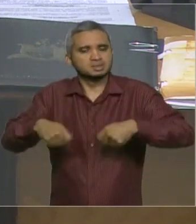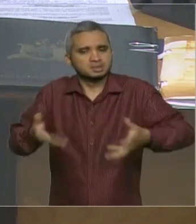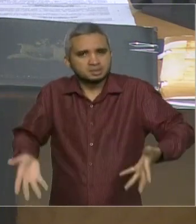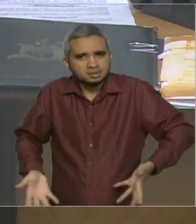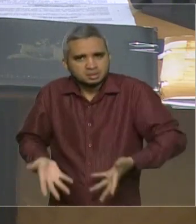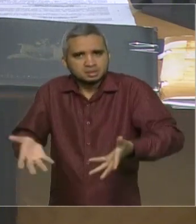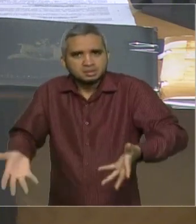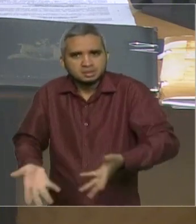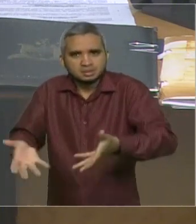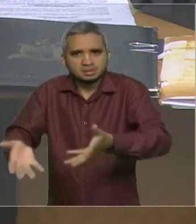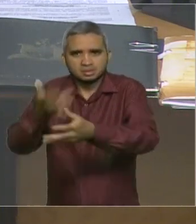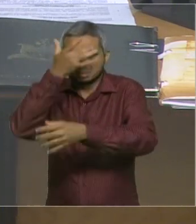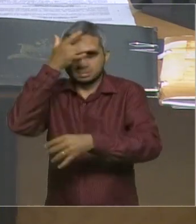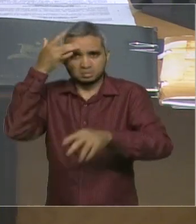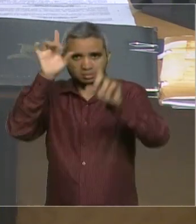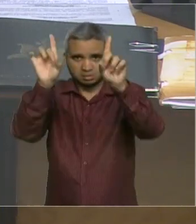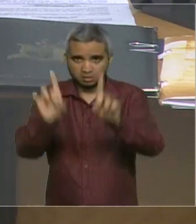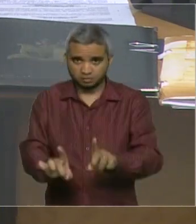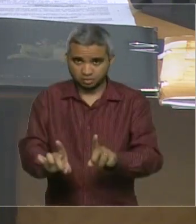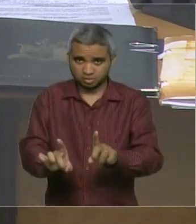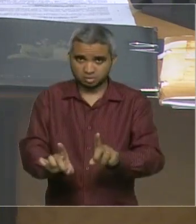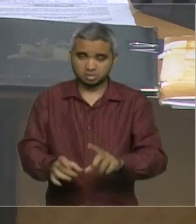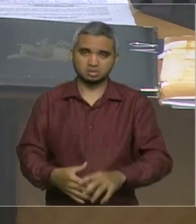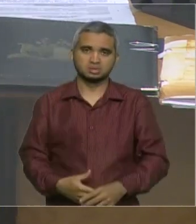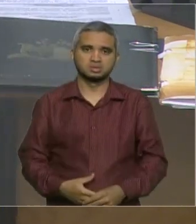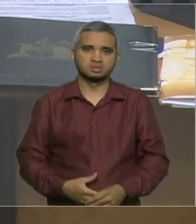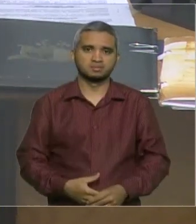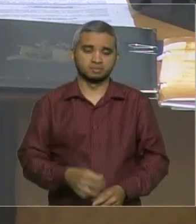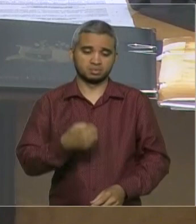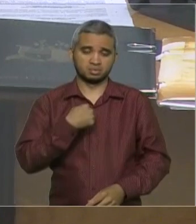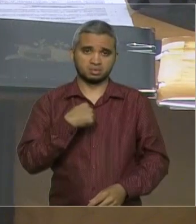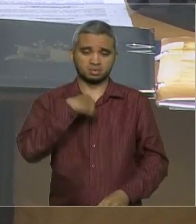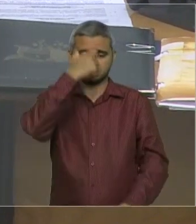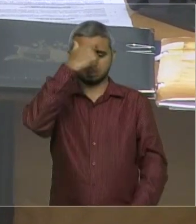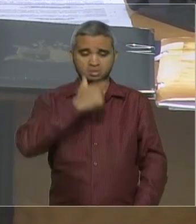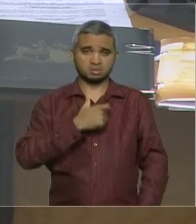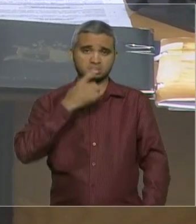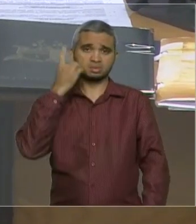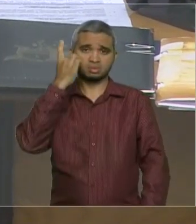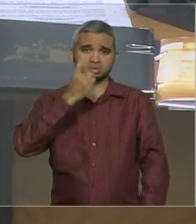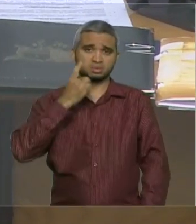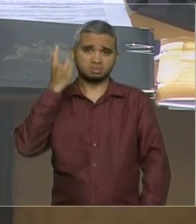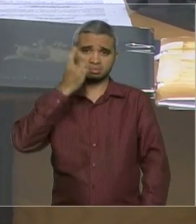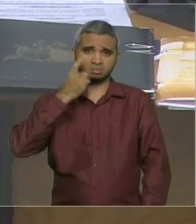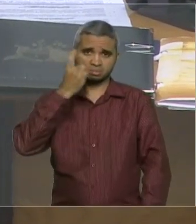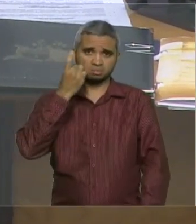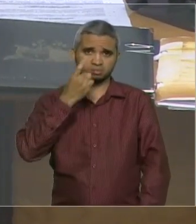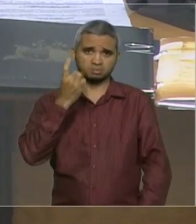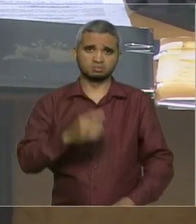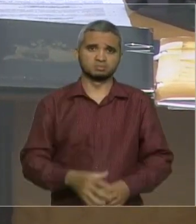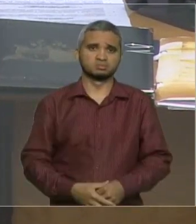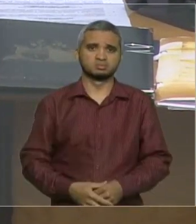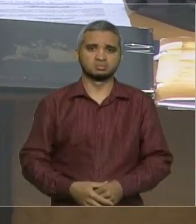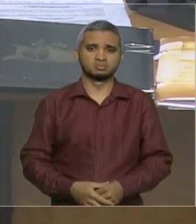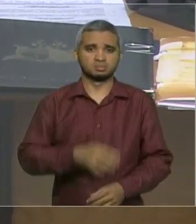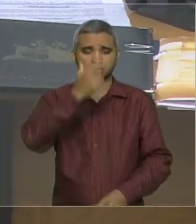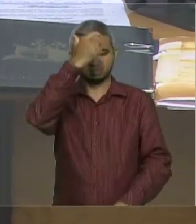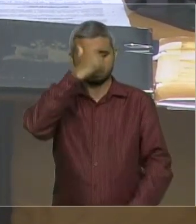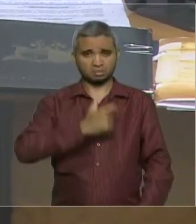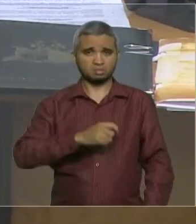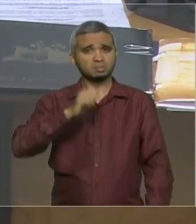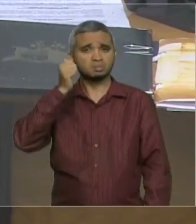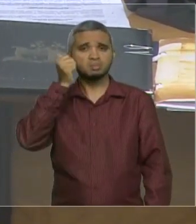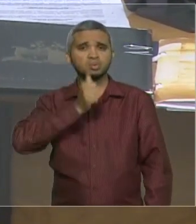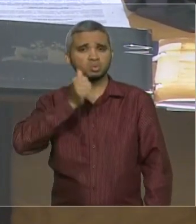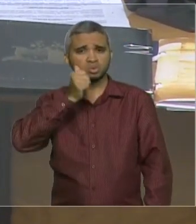Quero dizer para vocês que, como parlamentar, como mulher,